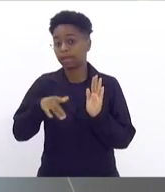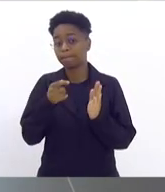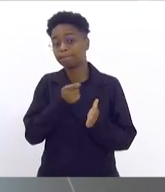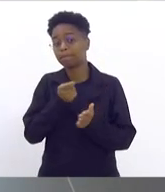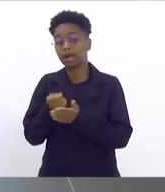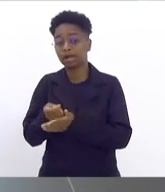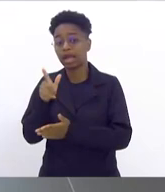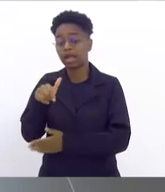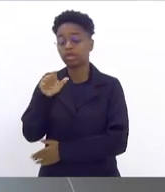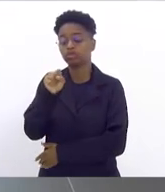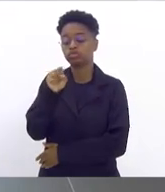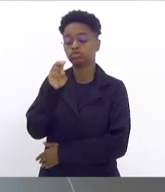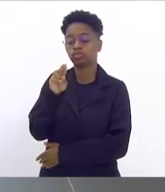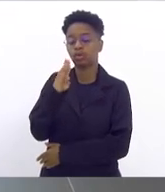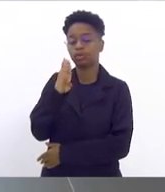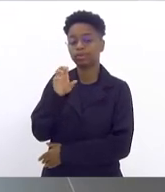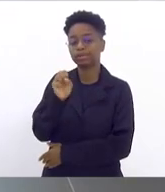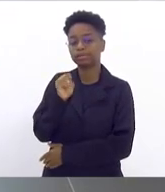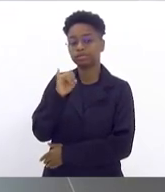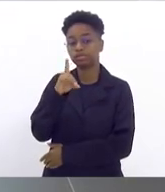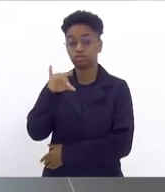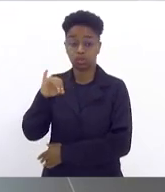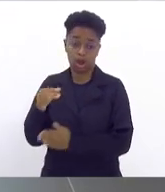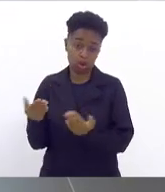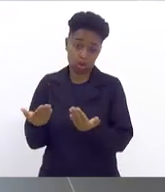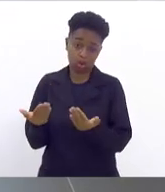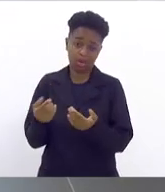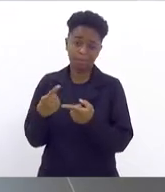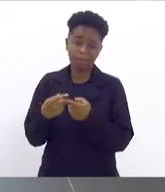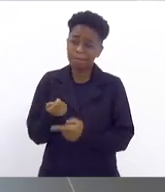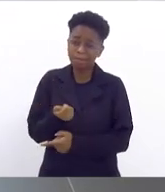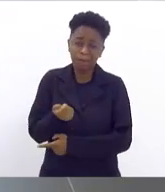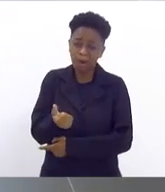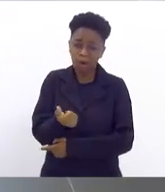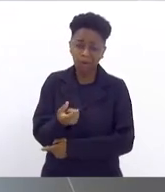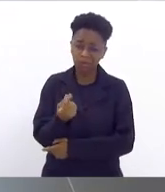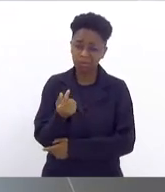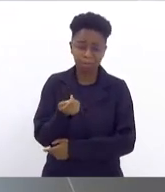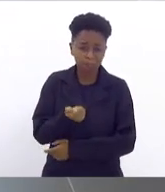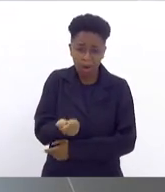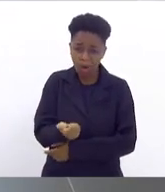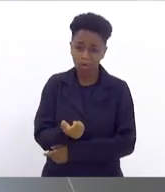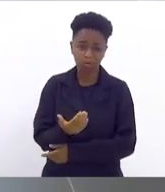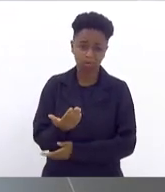subsídio atual, porque sobre esse montante é muito pouco isso, né?